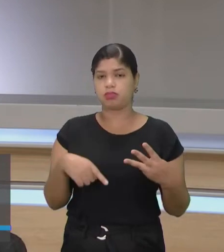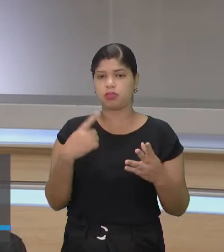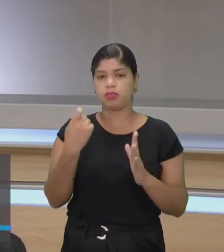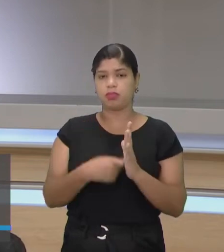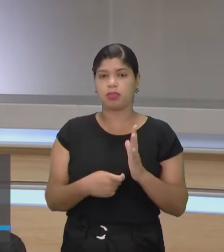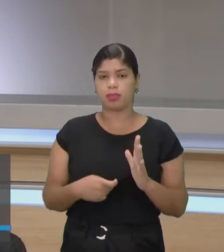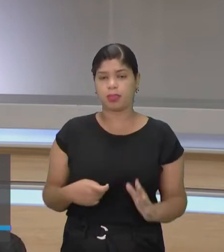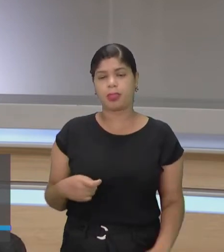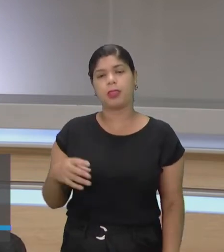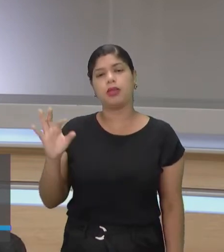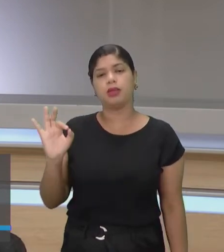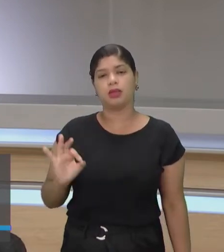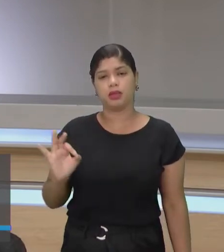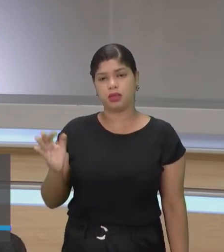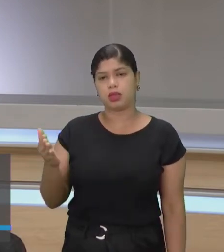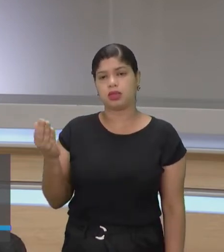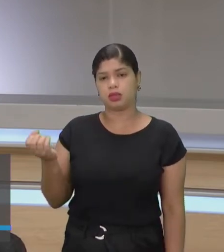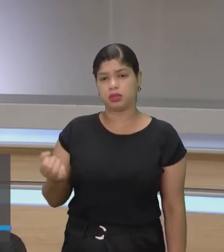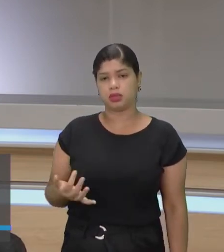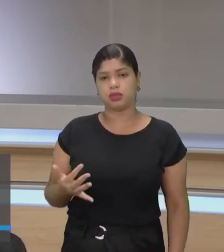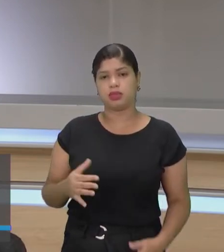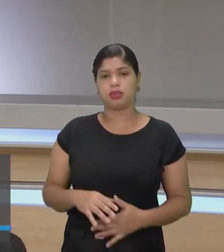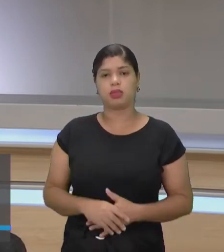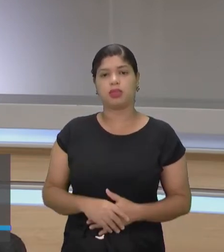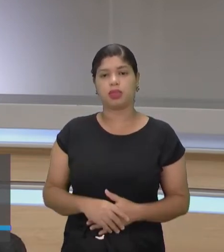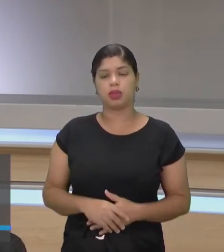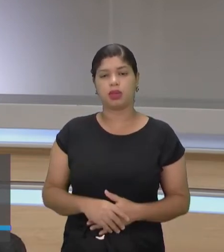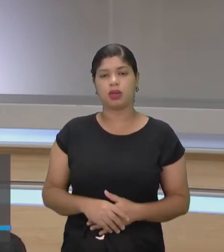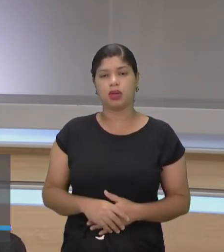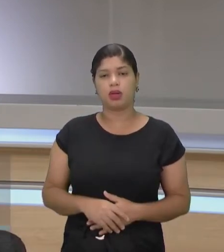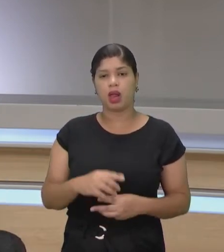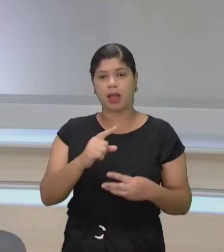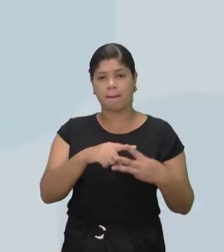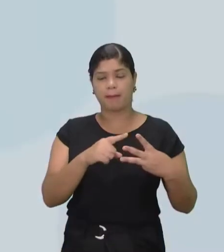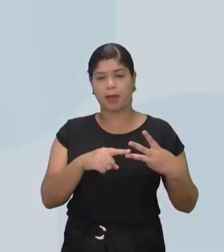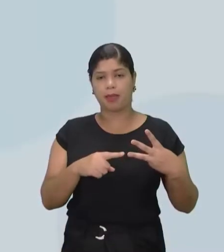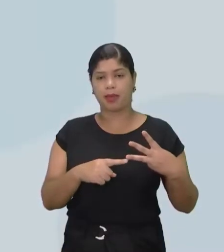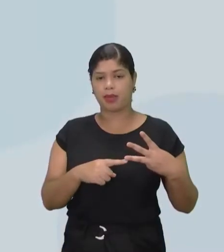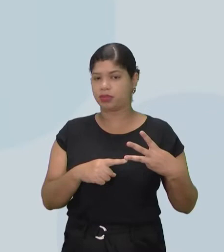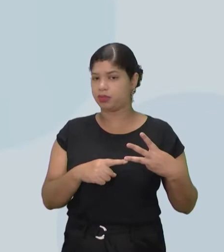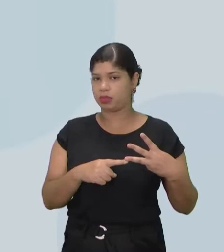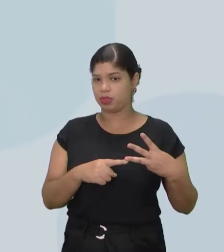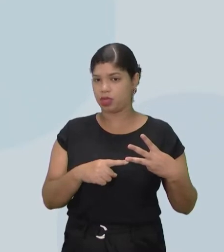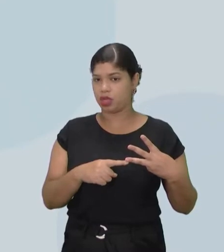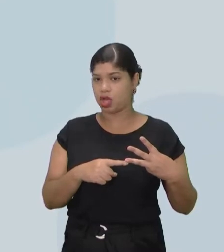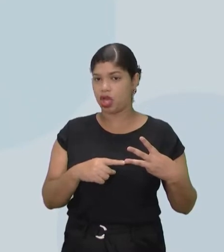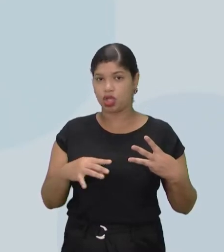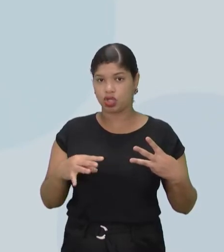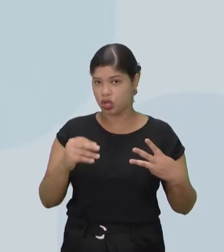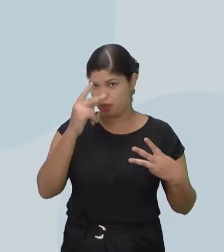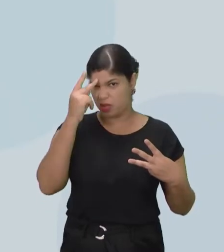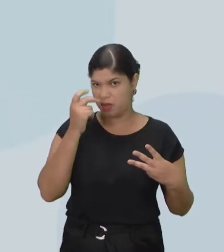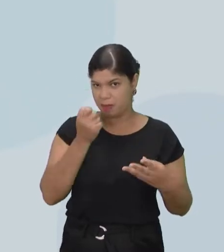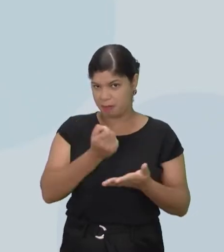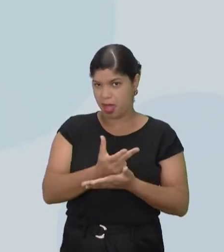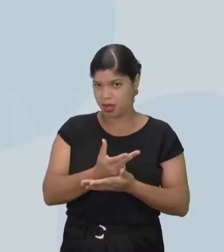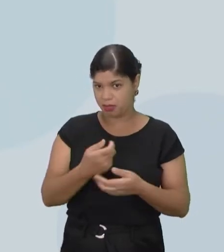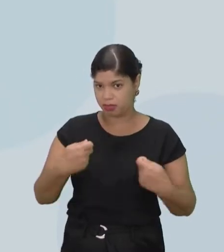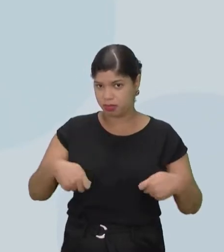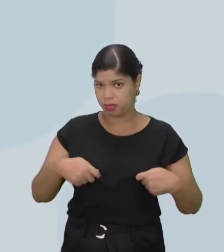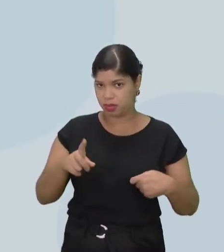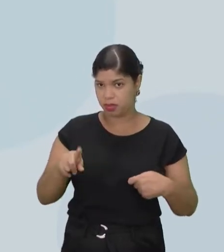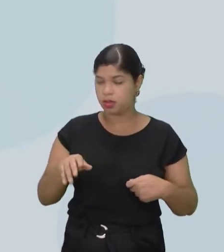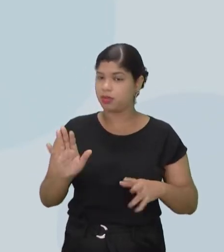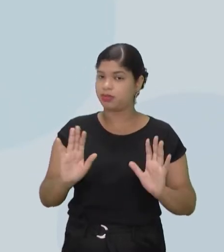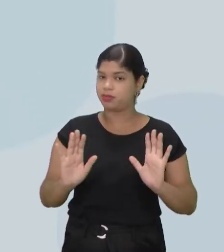que ele falou pra gente, o que acontece? Essas 3 taxas, elas não são cobradas de todas as pessoas, tá?